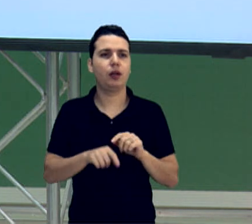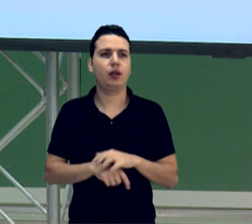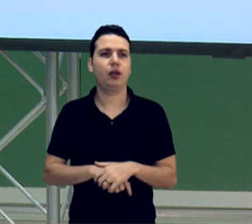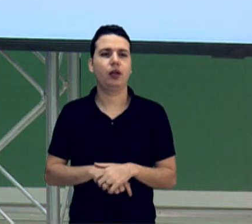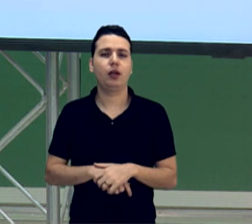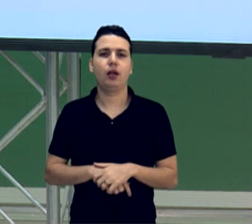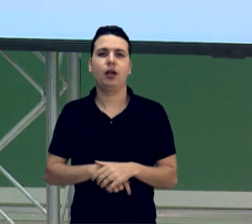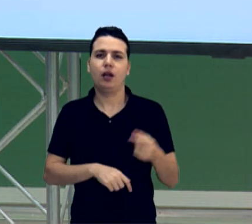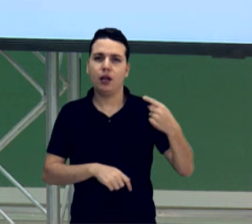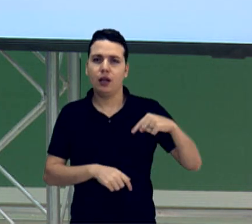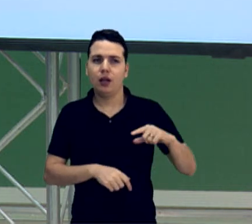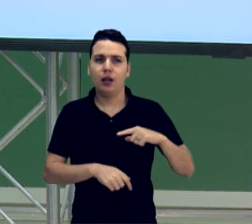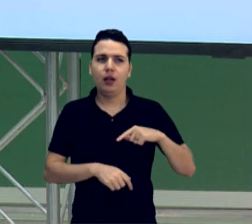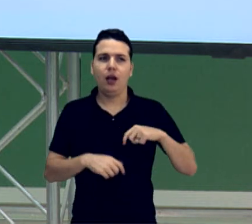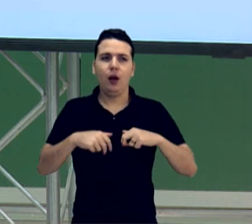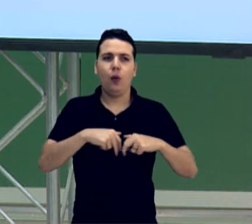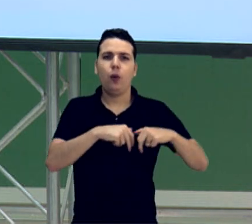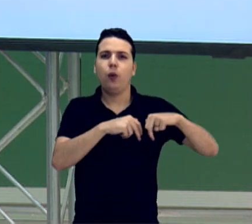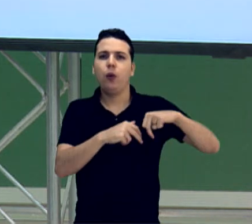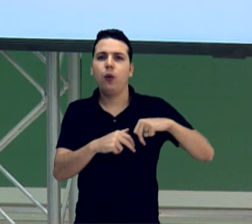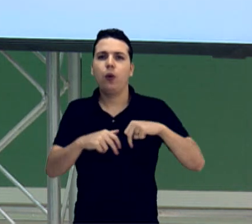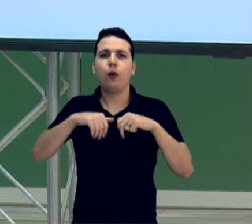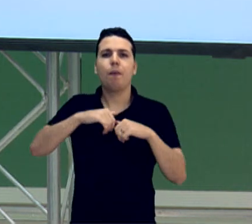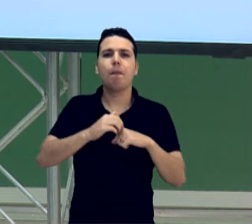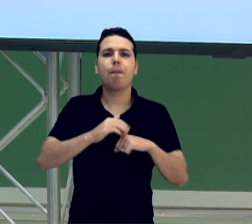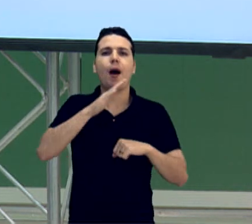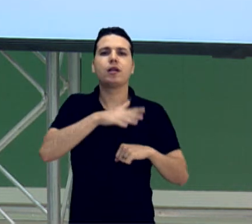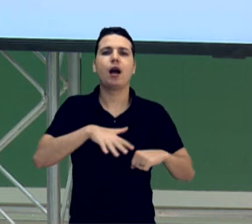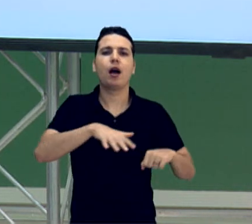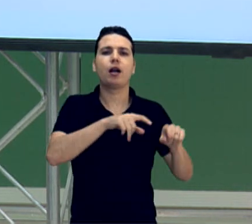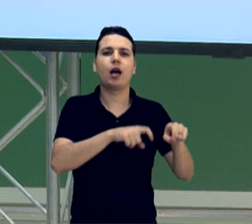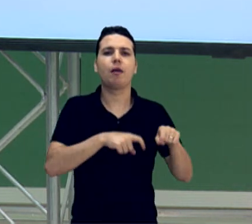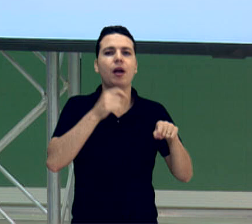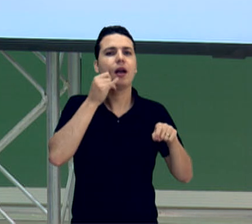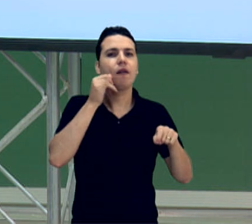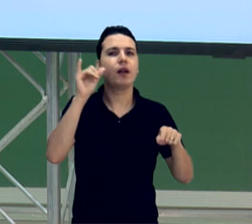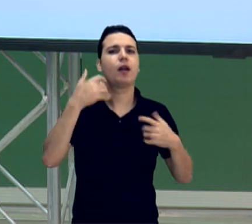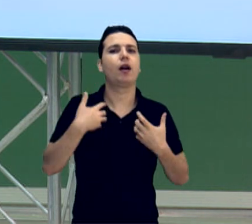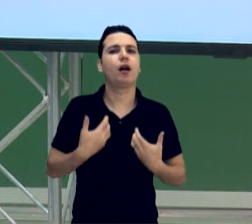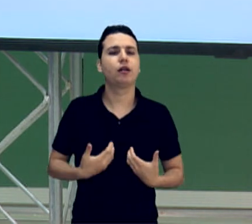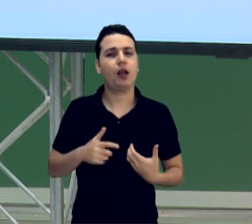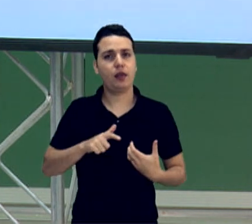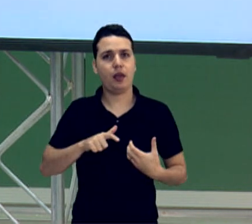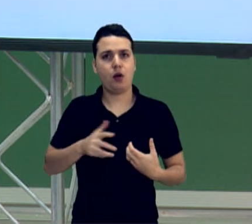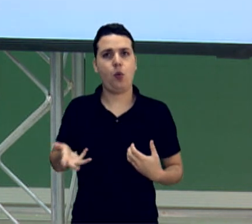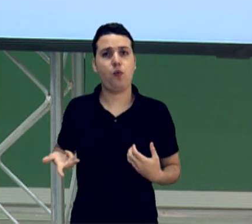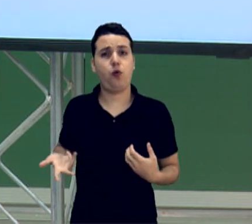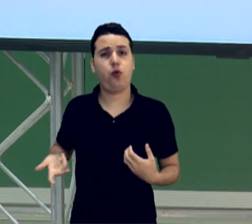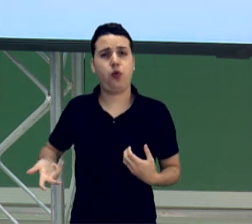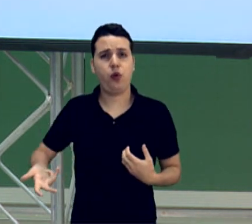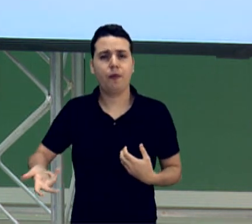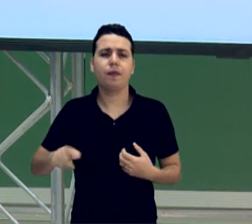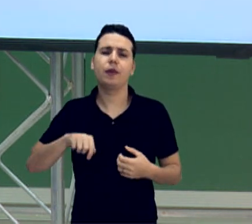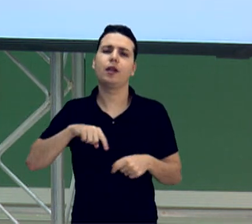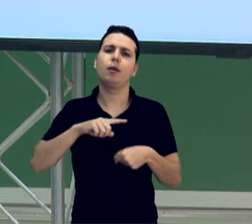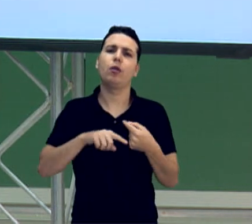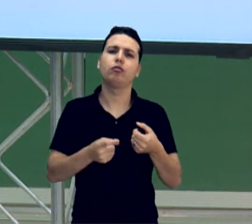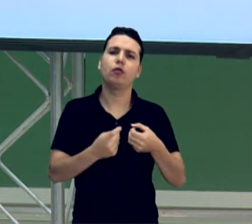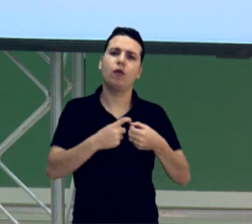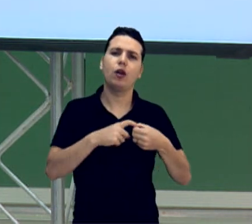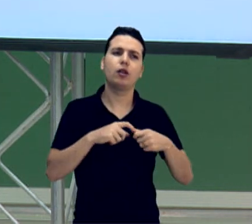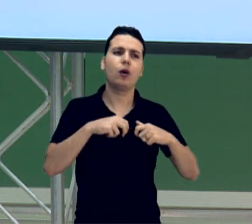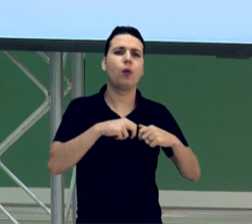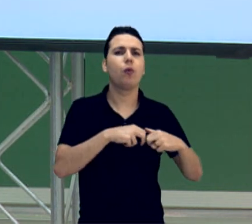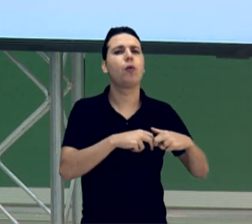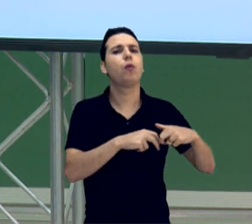gente já viu a valsa clássica, né? Então, para que as pessoas não cansem, então eles tocam um vaneirão mais acelerado, depois colocam mais